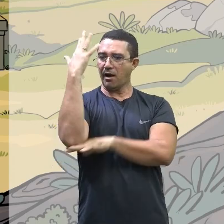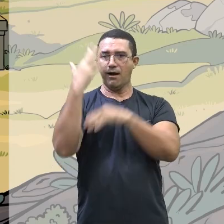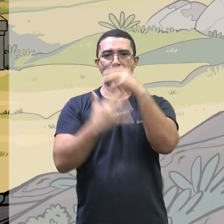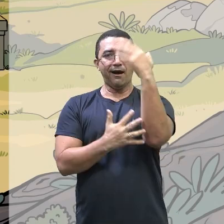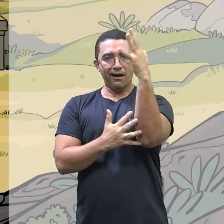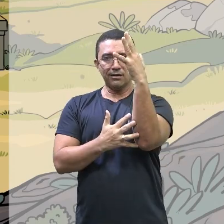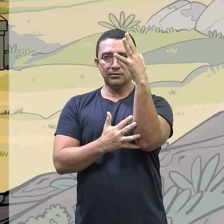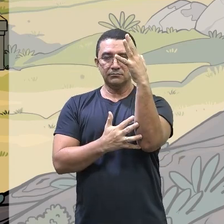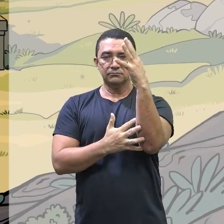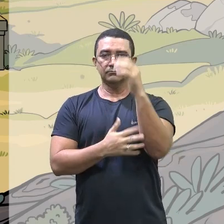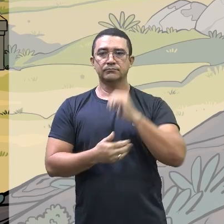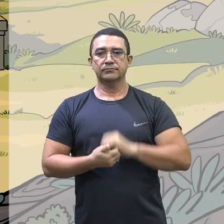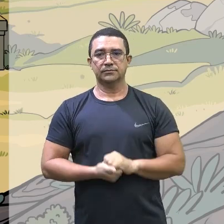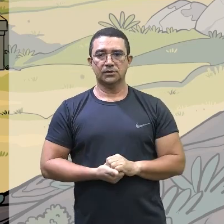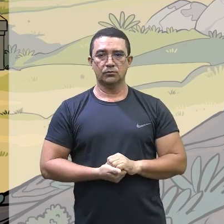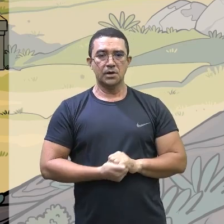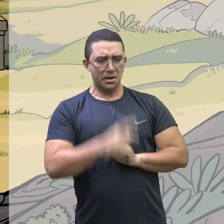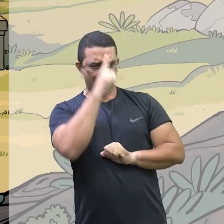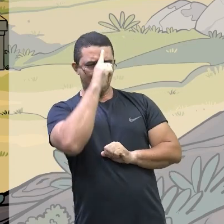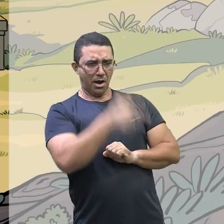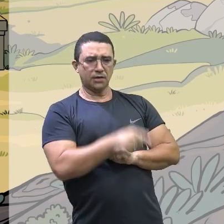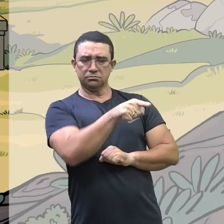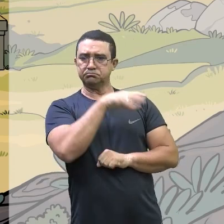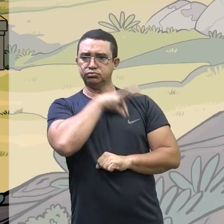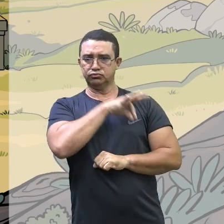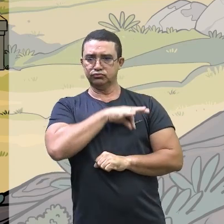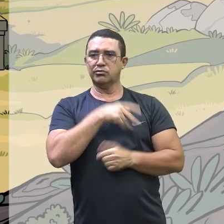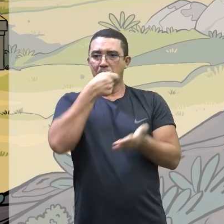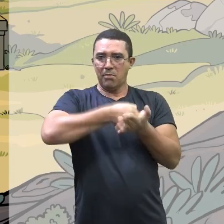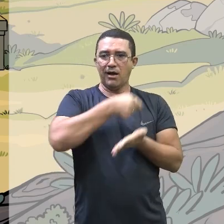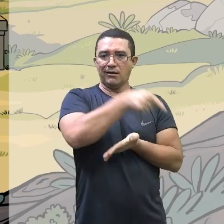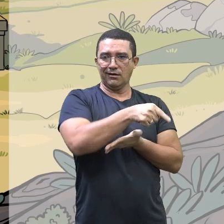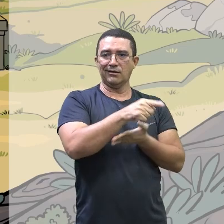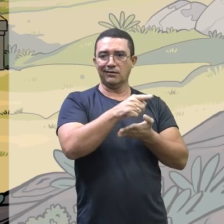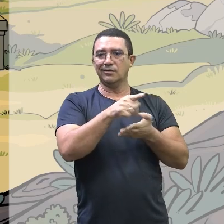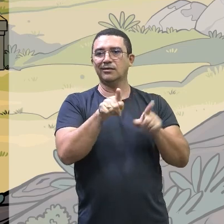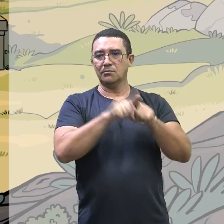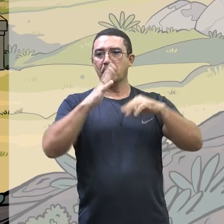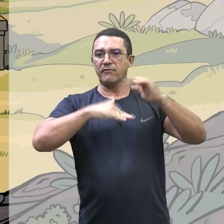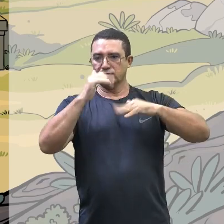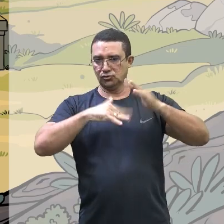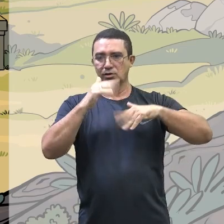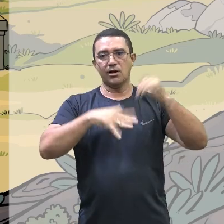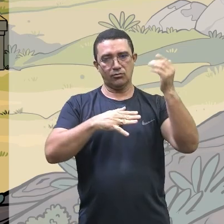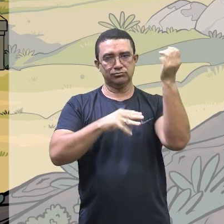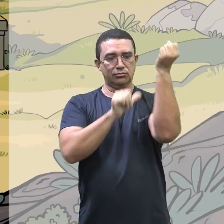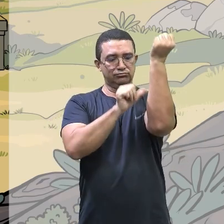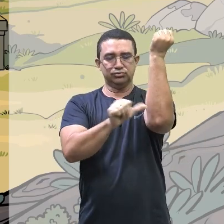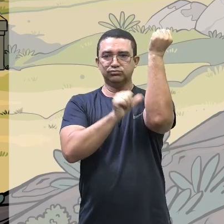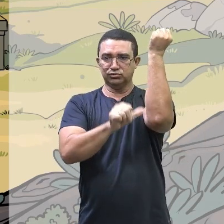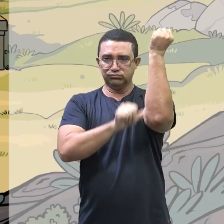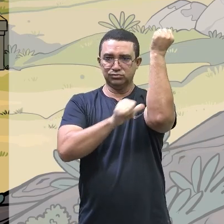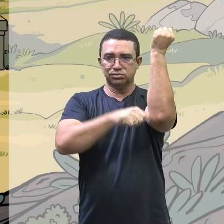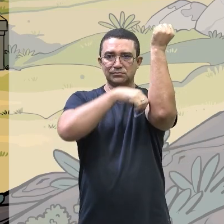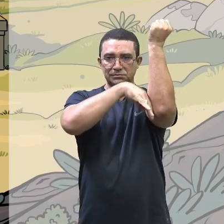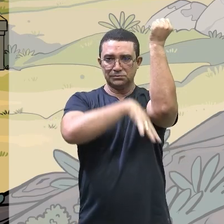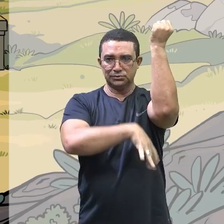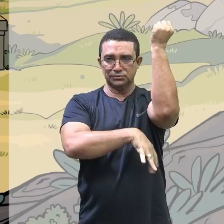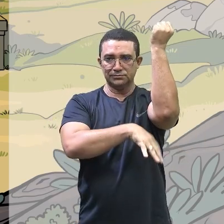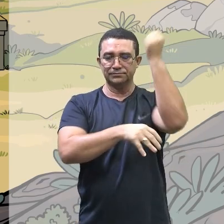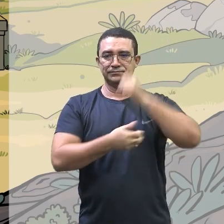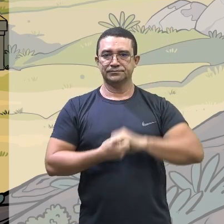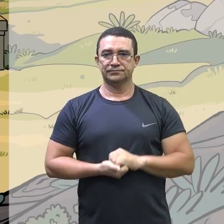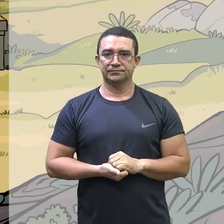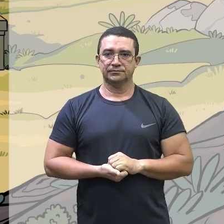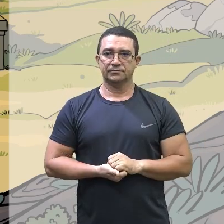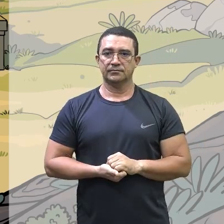coloca o seringueiro para trabalhar. Mas exatamente. Tem ainda uma outra figura importante também nesse universo aí, pessoal,